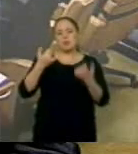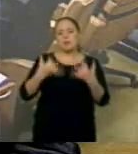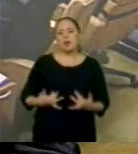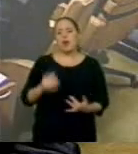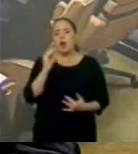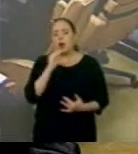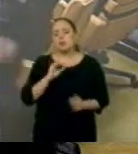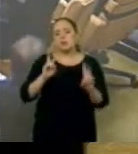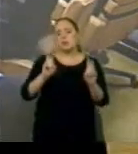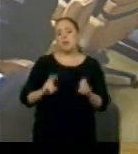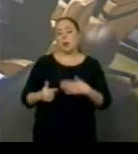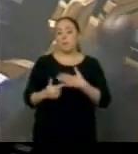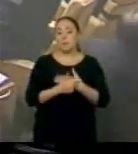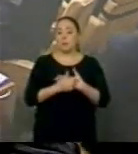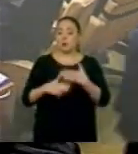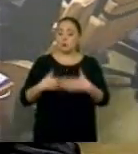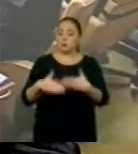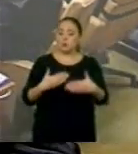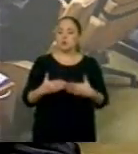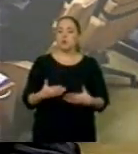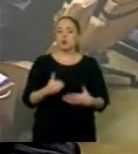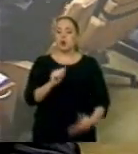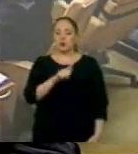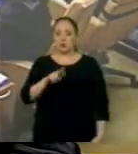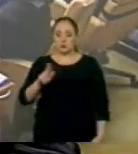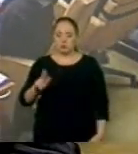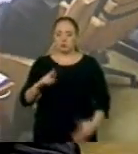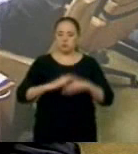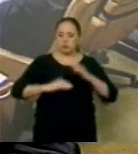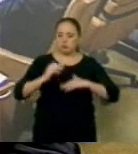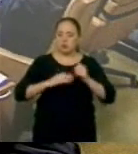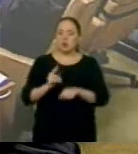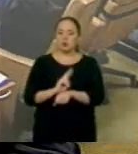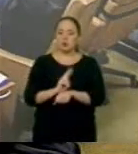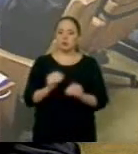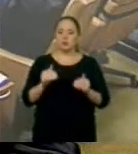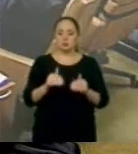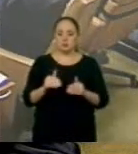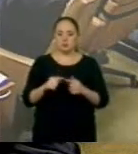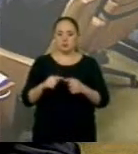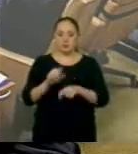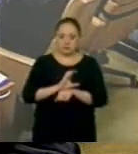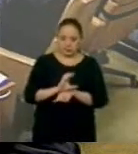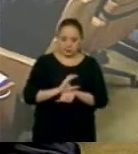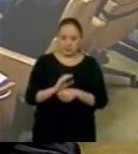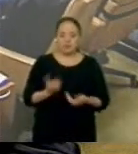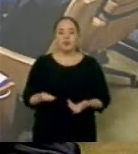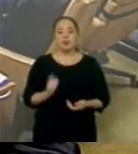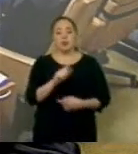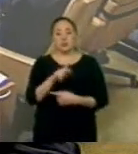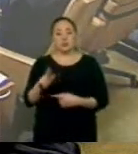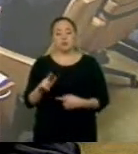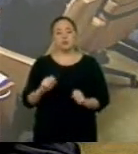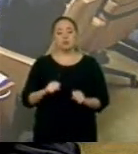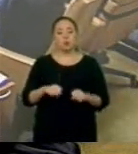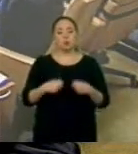a respeito dos papéis desenvolvidos pelo advogado-geral da União no âmbito do controle concentrado de constitucionalidade. O advogado-geral da União, por